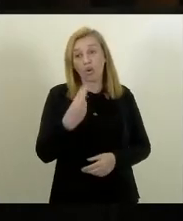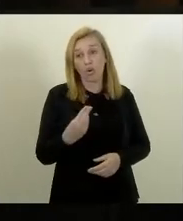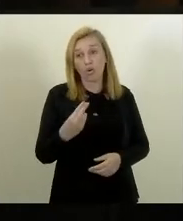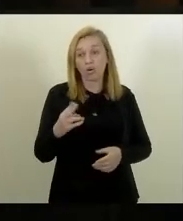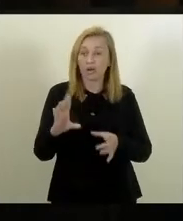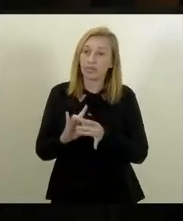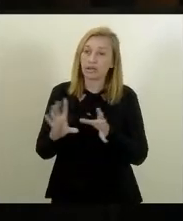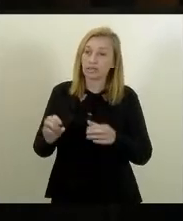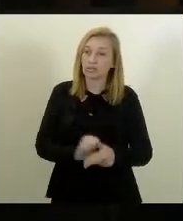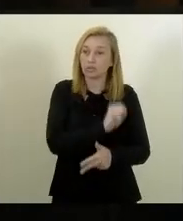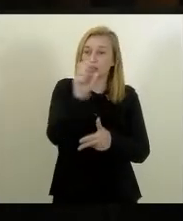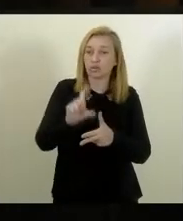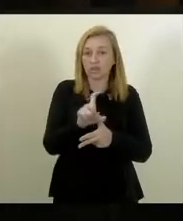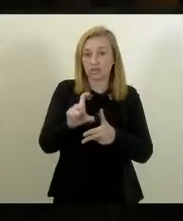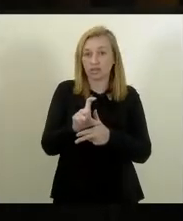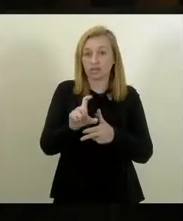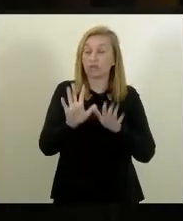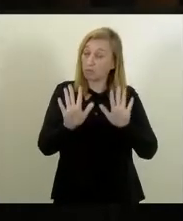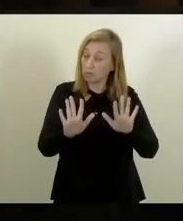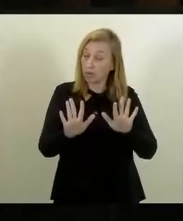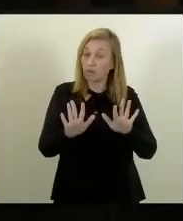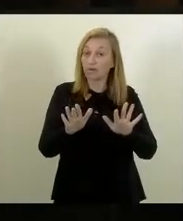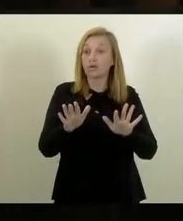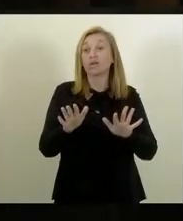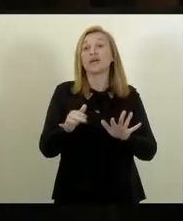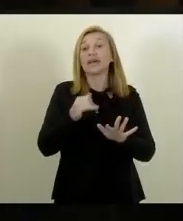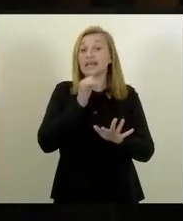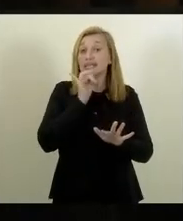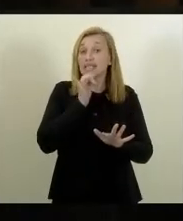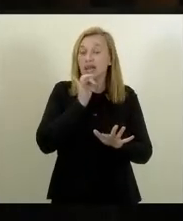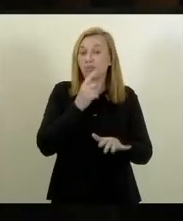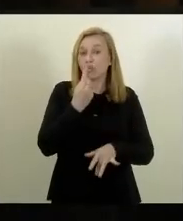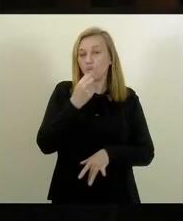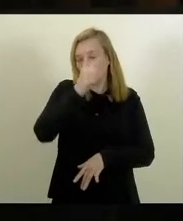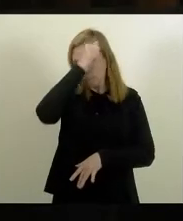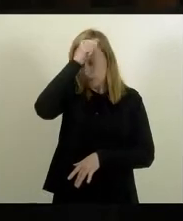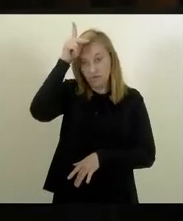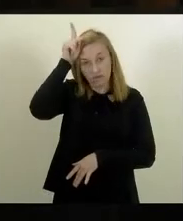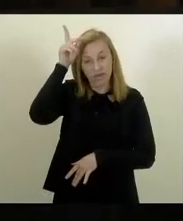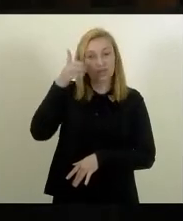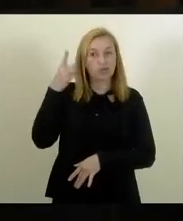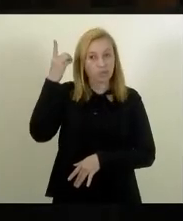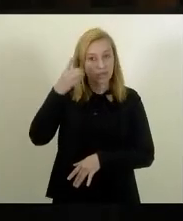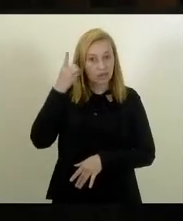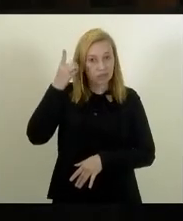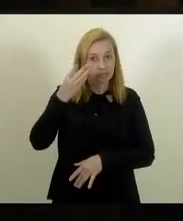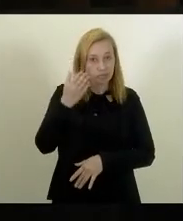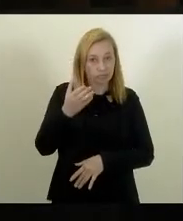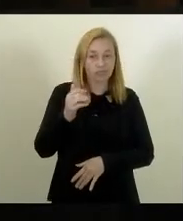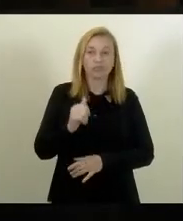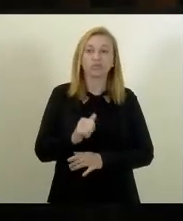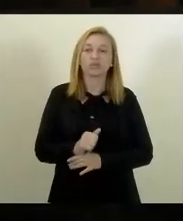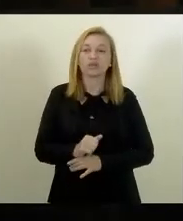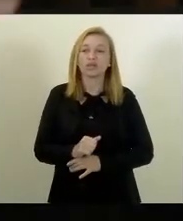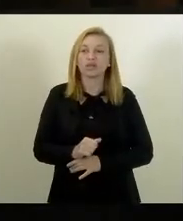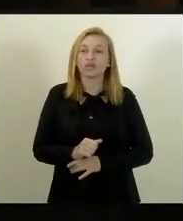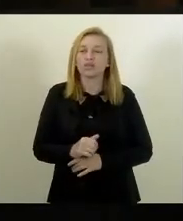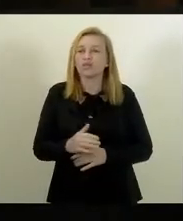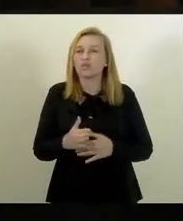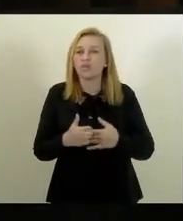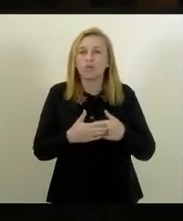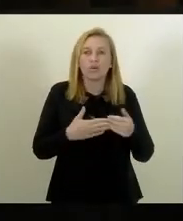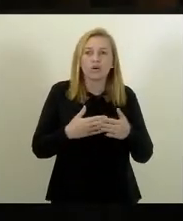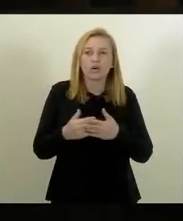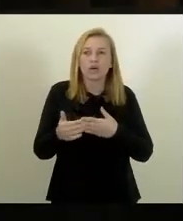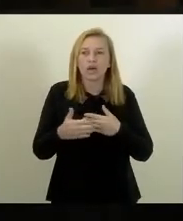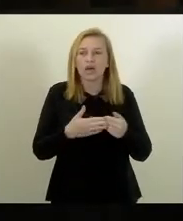deliberação do Poder Executivo. Digamos que um prefeito, deputado Wellington, tenha qualquer questão,